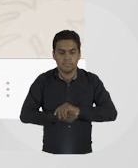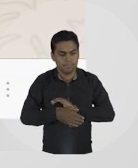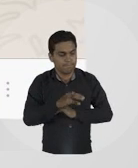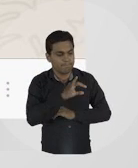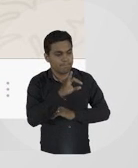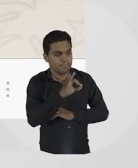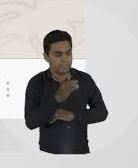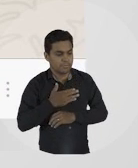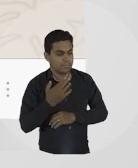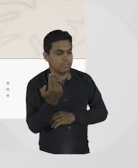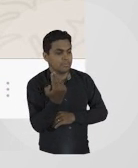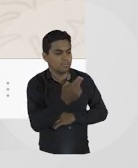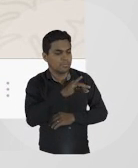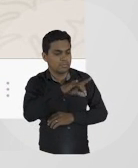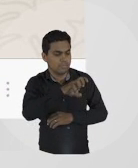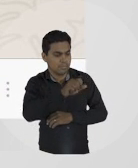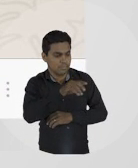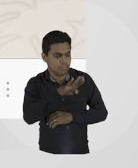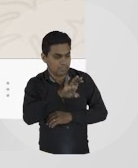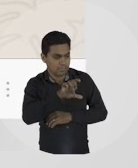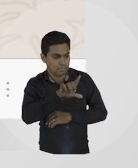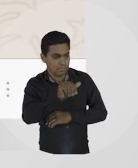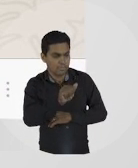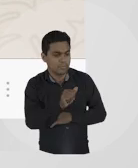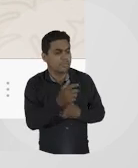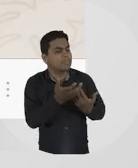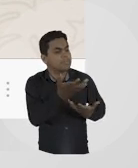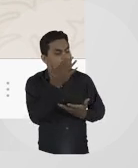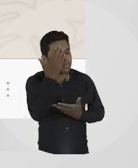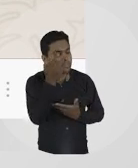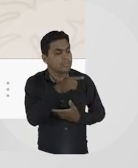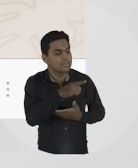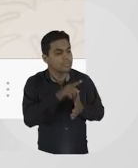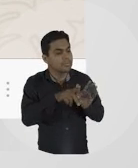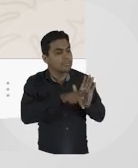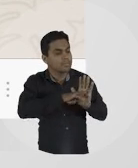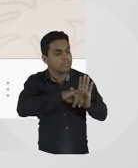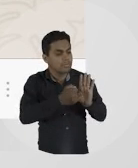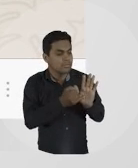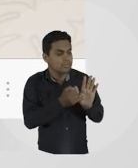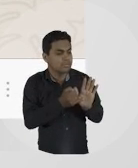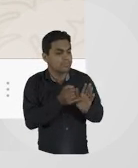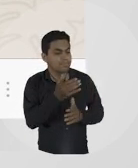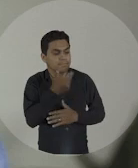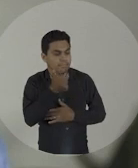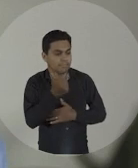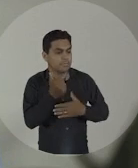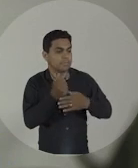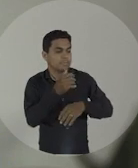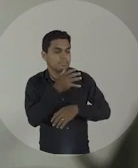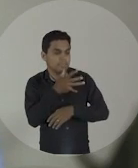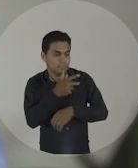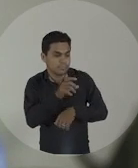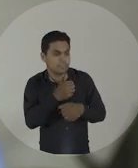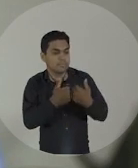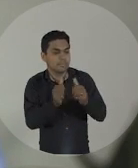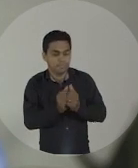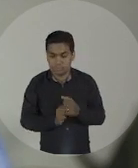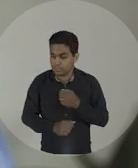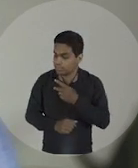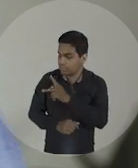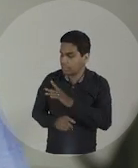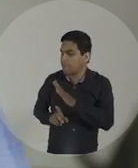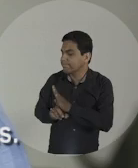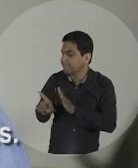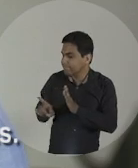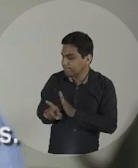Oi, Renato, sou a Isabela. Eu queria saber se você tem algum projeto para diminuir a espera pelos ônibus. Isabela, sua pergunta é